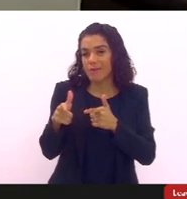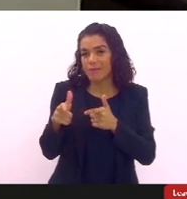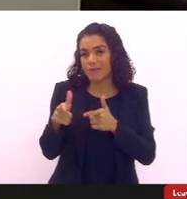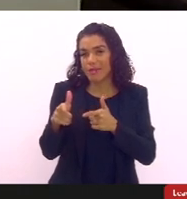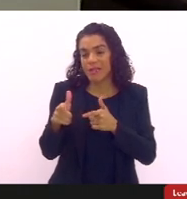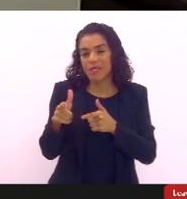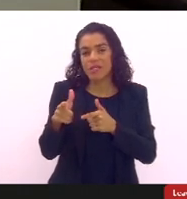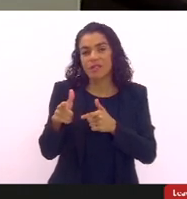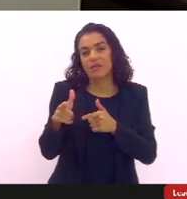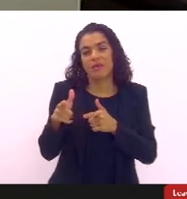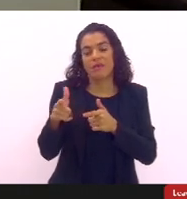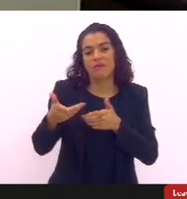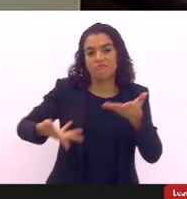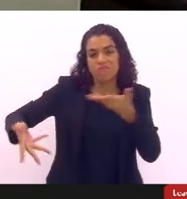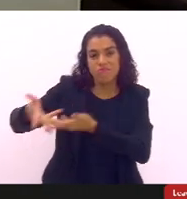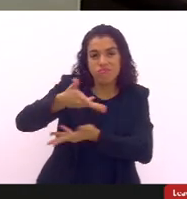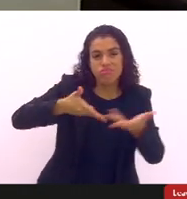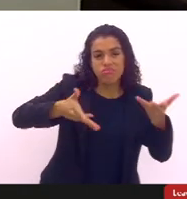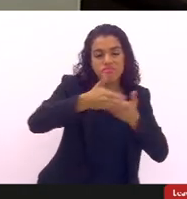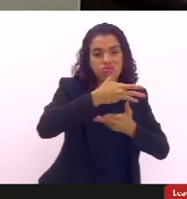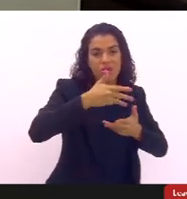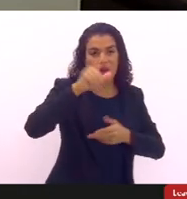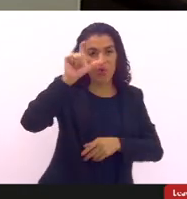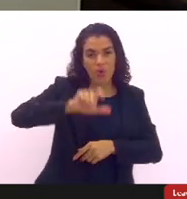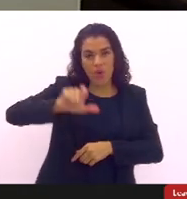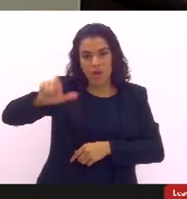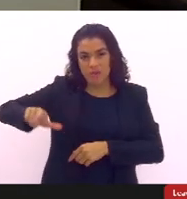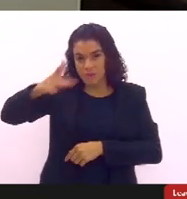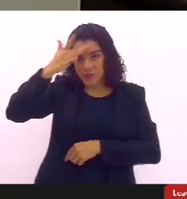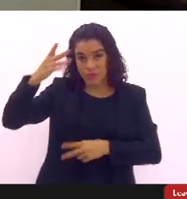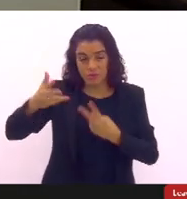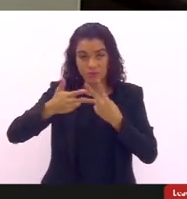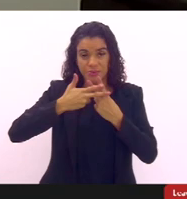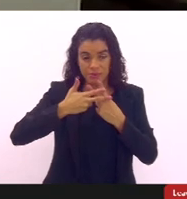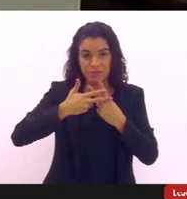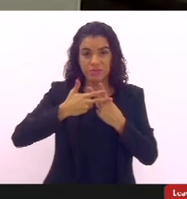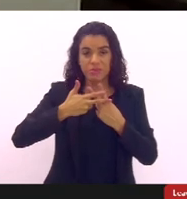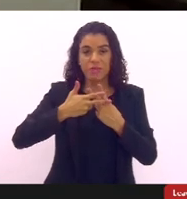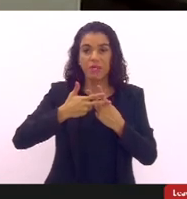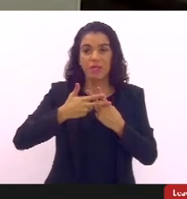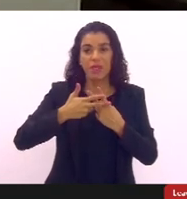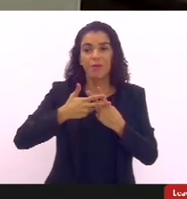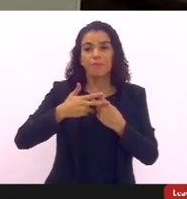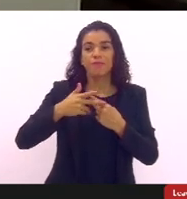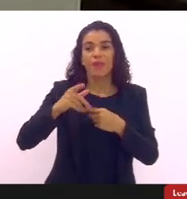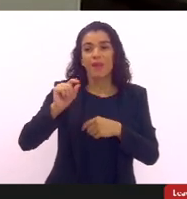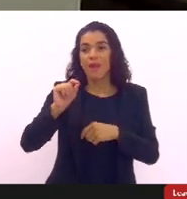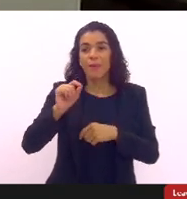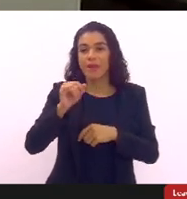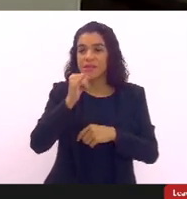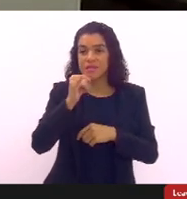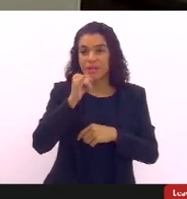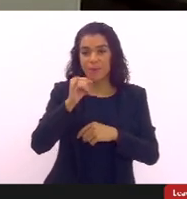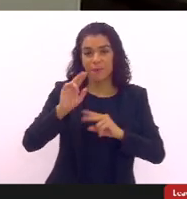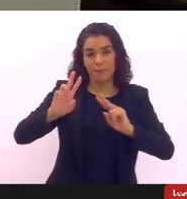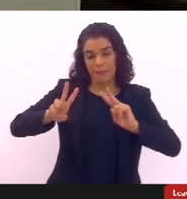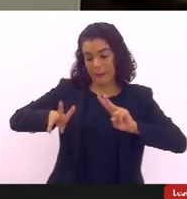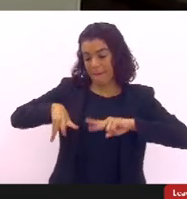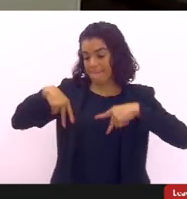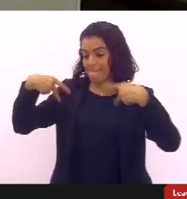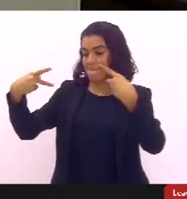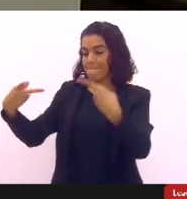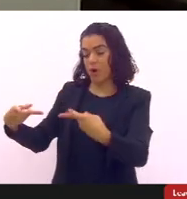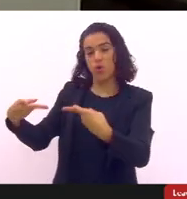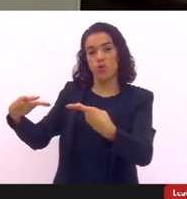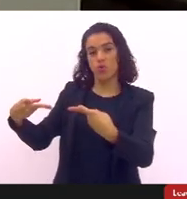com os presos, eles se transmitem, né? Eles se transmitem para os próprios